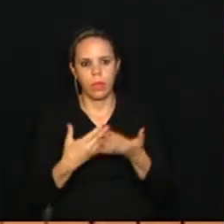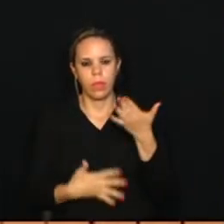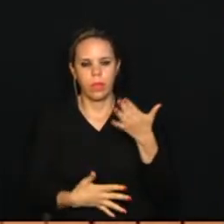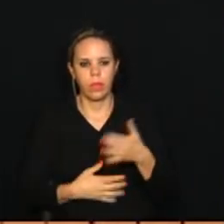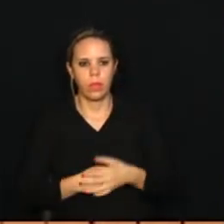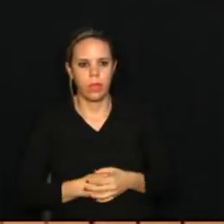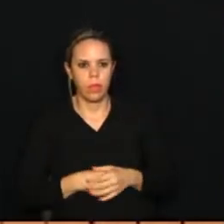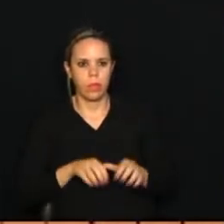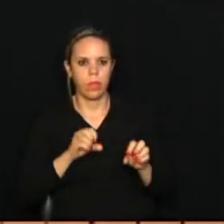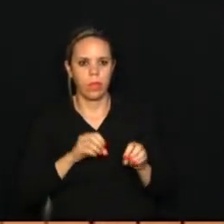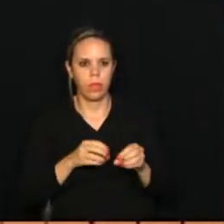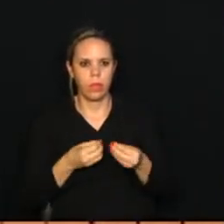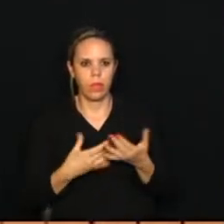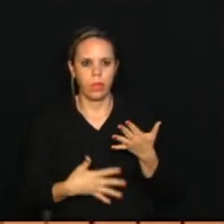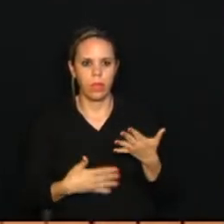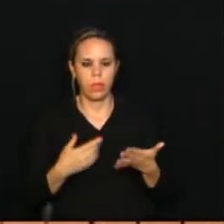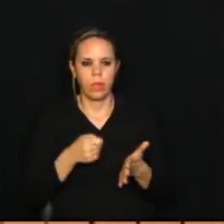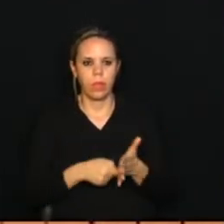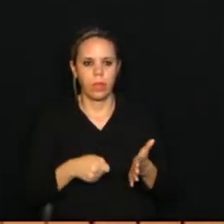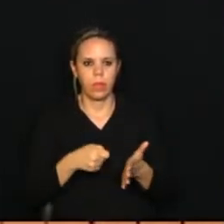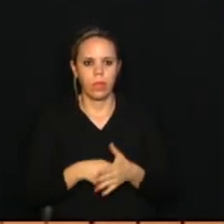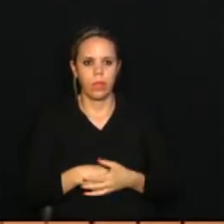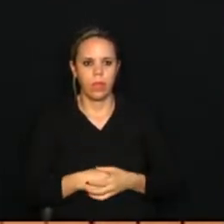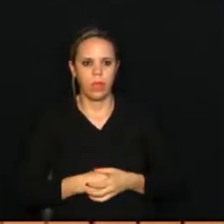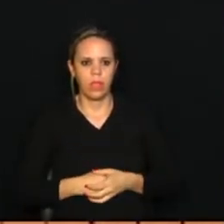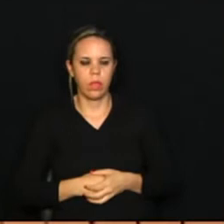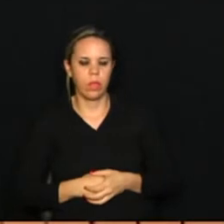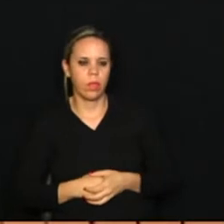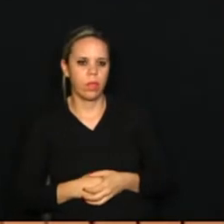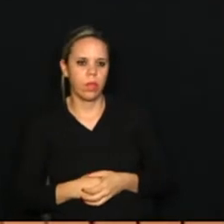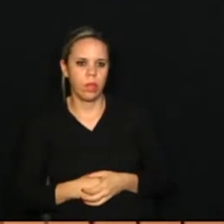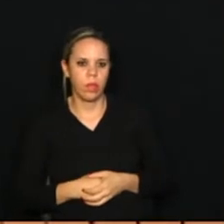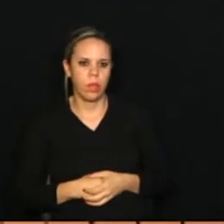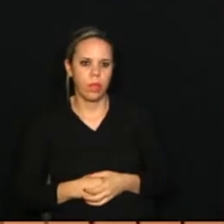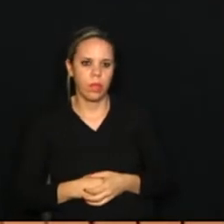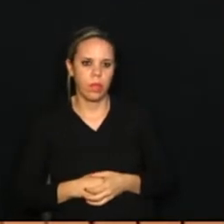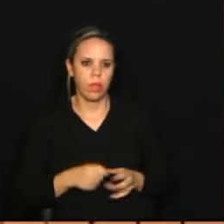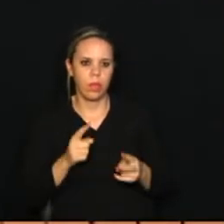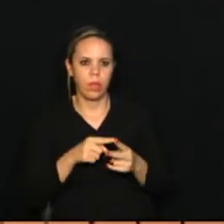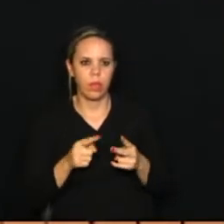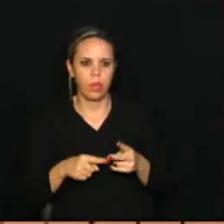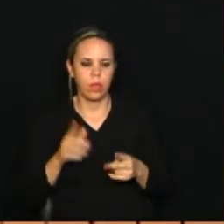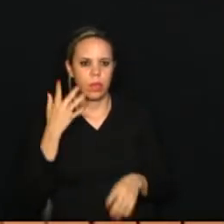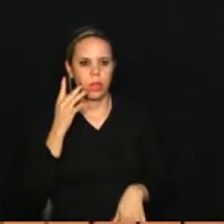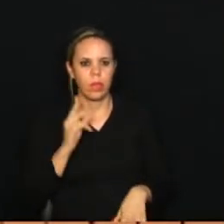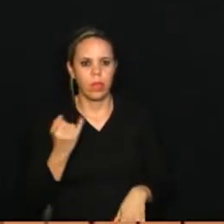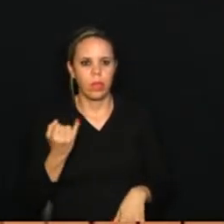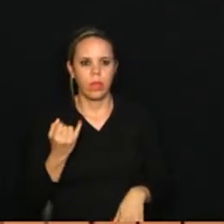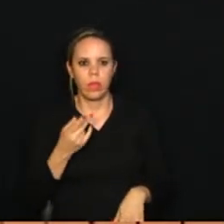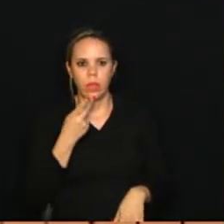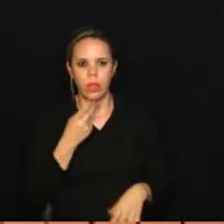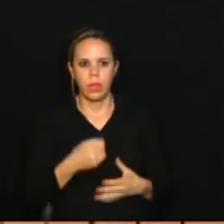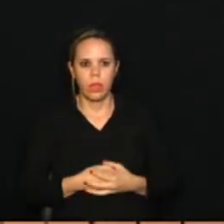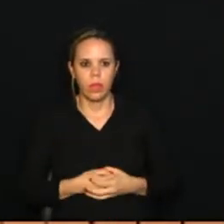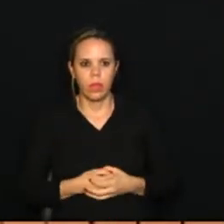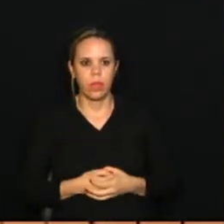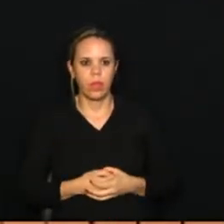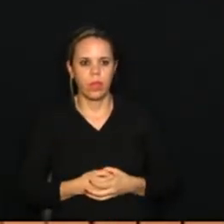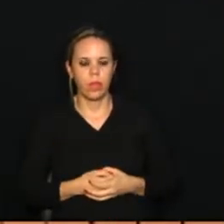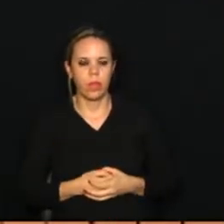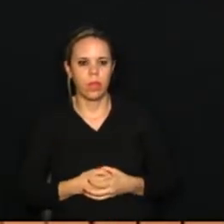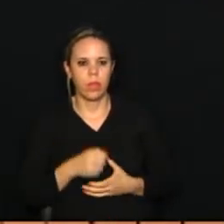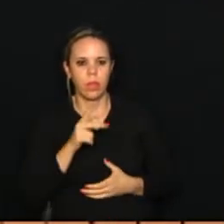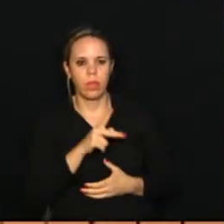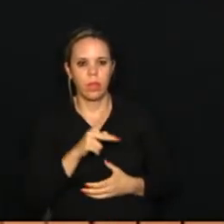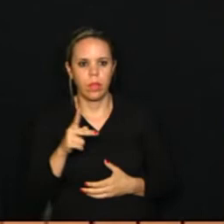né? Educação tem muito assunto, muito o que se falar. Tem 2 assuntos que eu acho assim, bem importante, professor